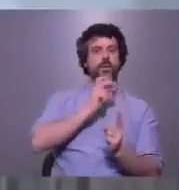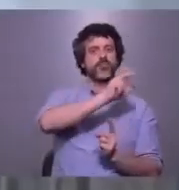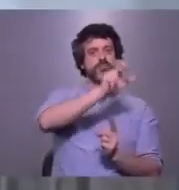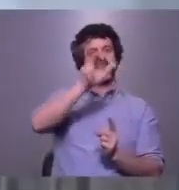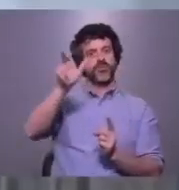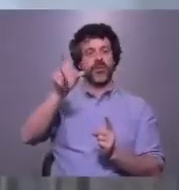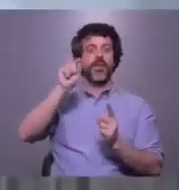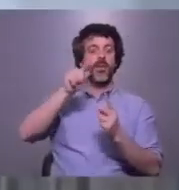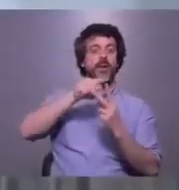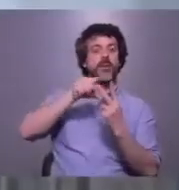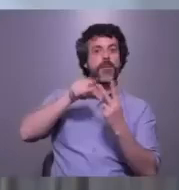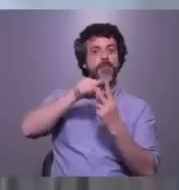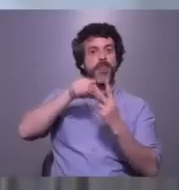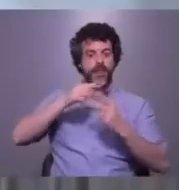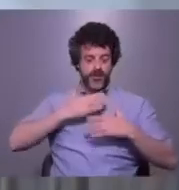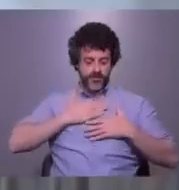Vocação e missão.